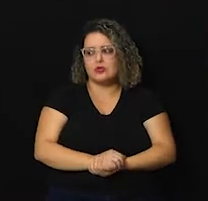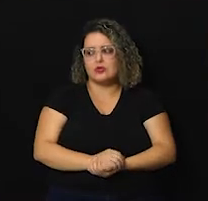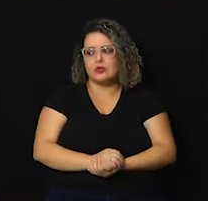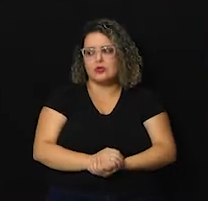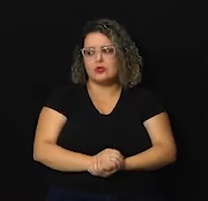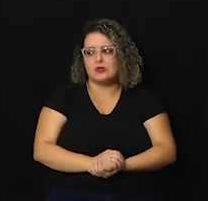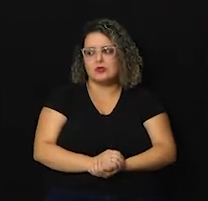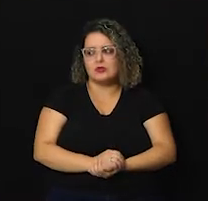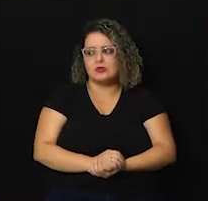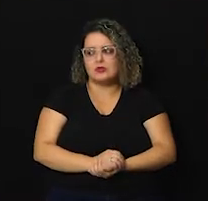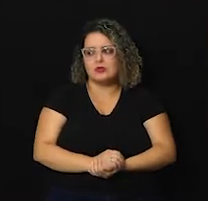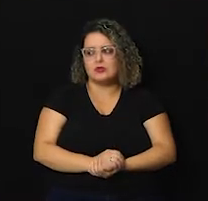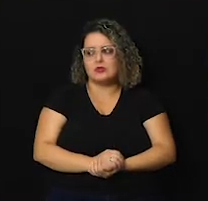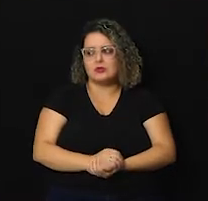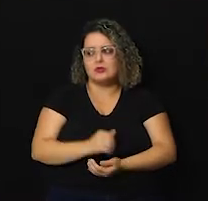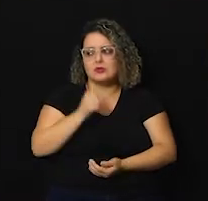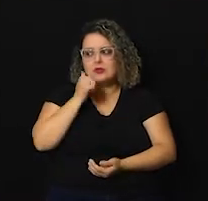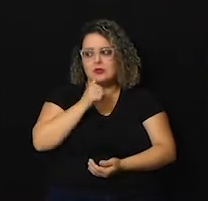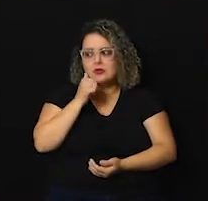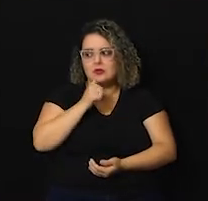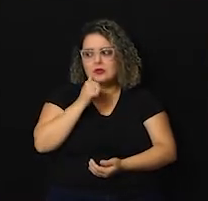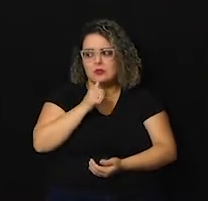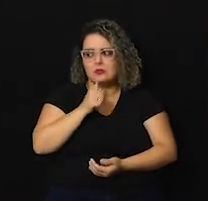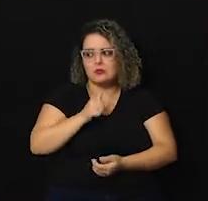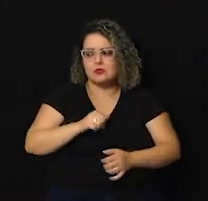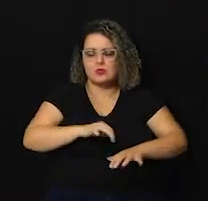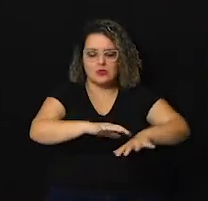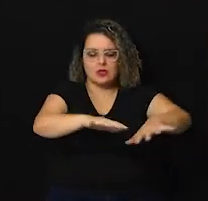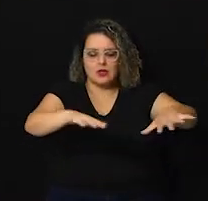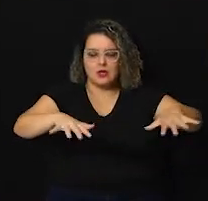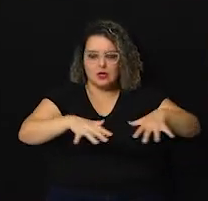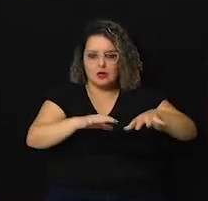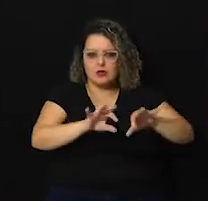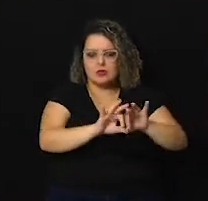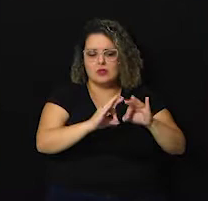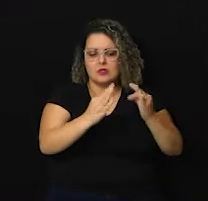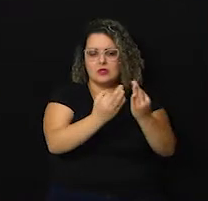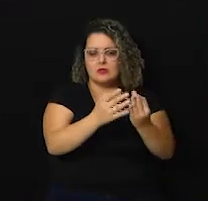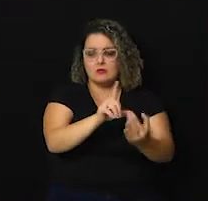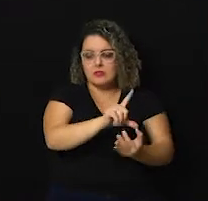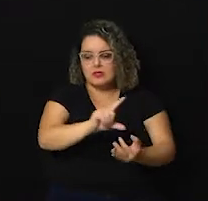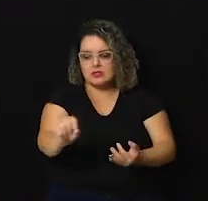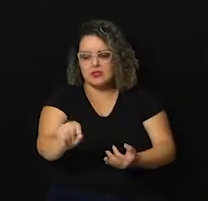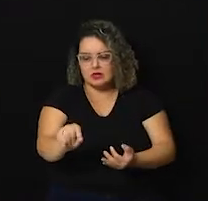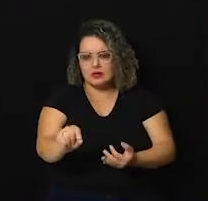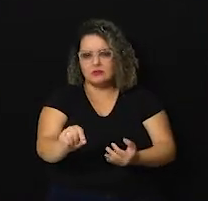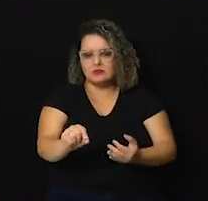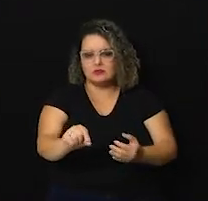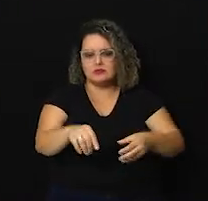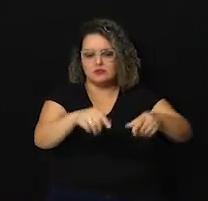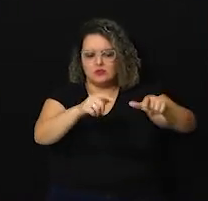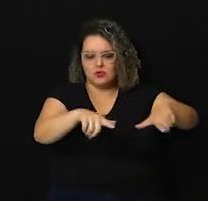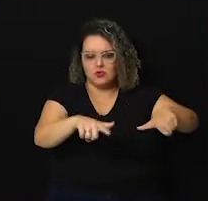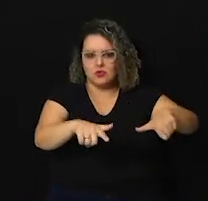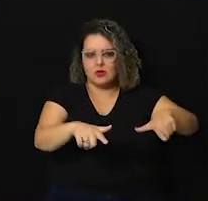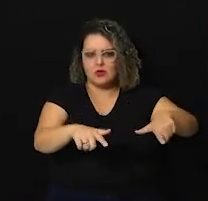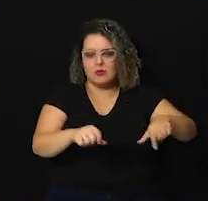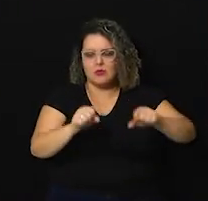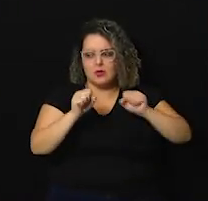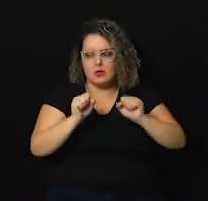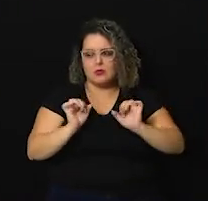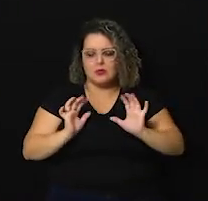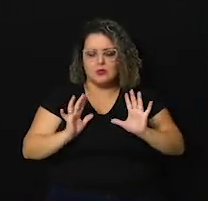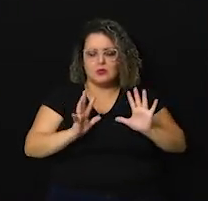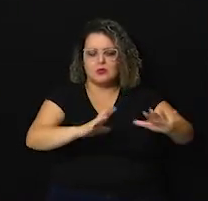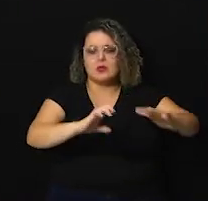normalmente. E uma das maneiras que eles têm usado isso para fazer com que as famílias saiam dessas terras, para que elas possam ser ocupadas pelos